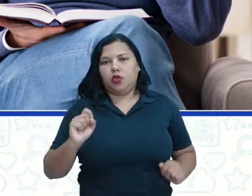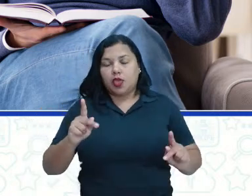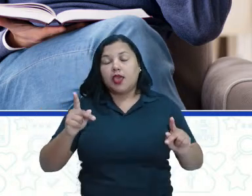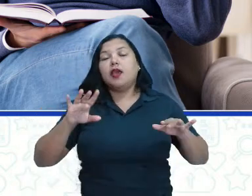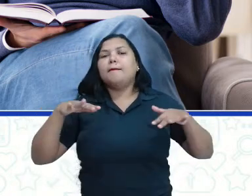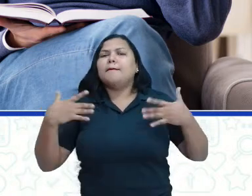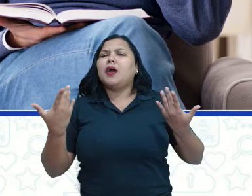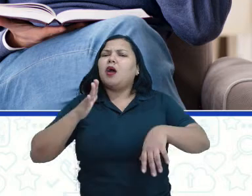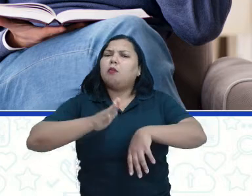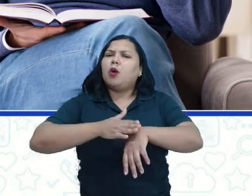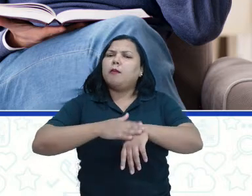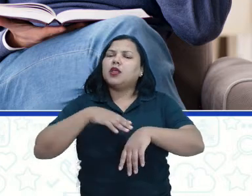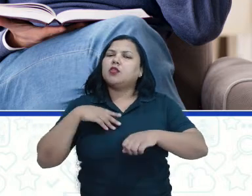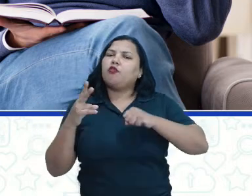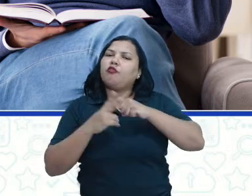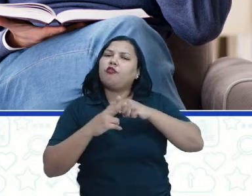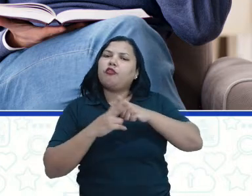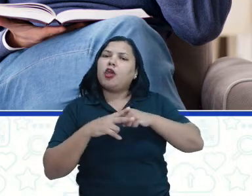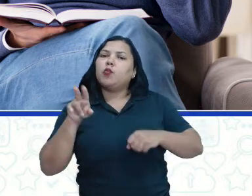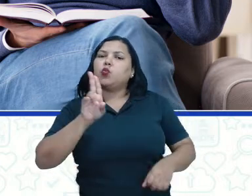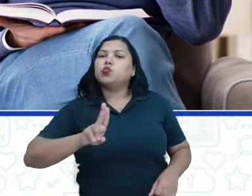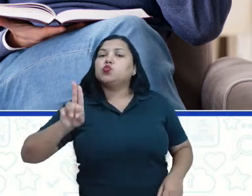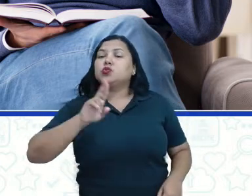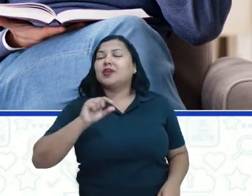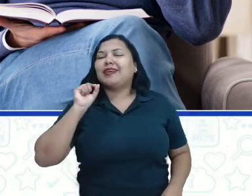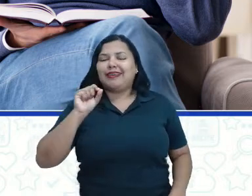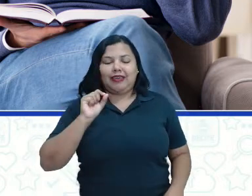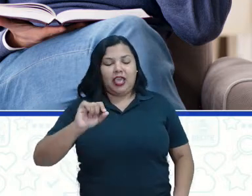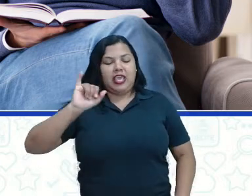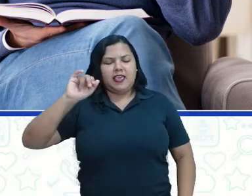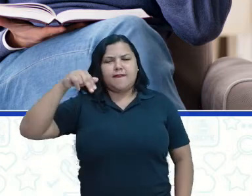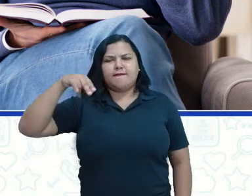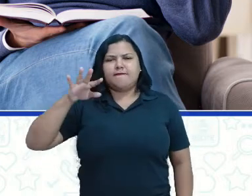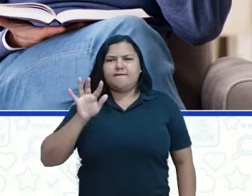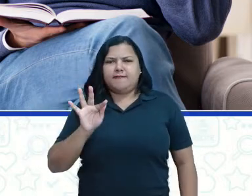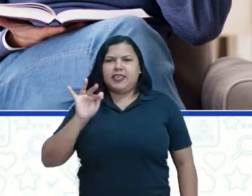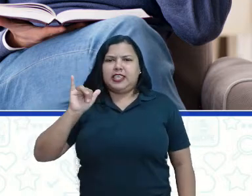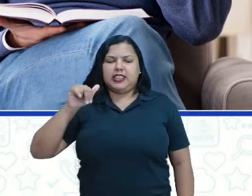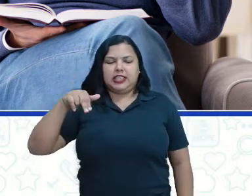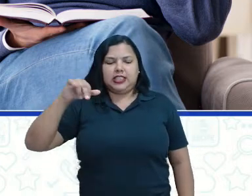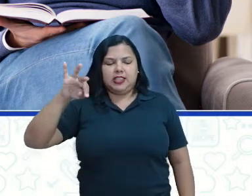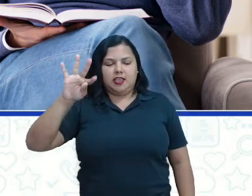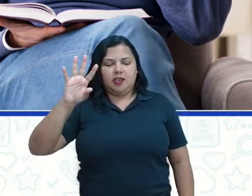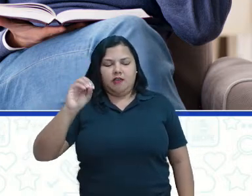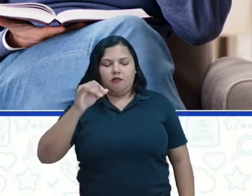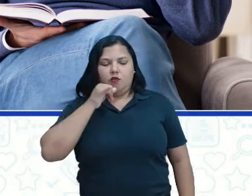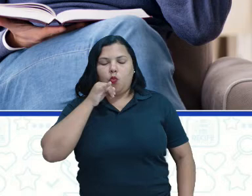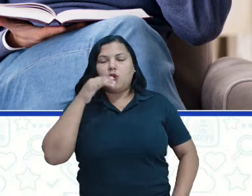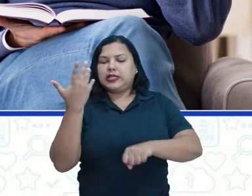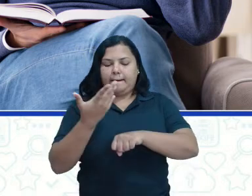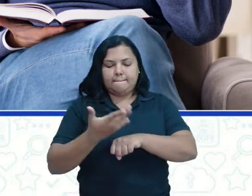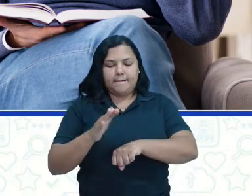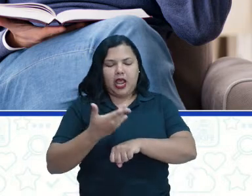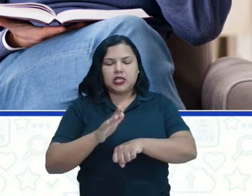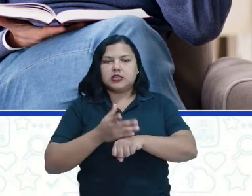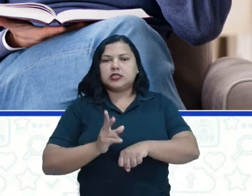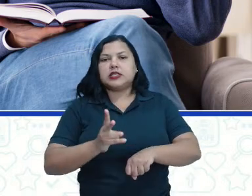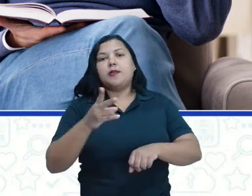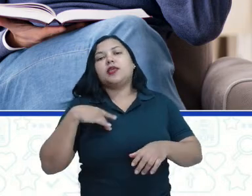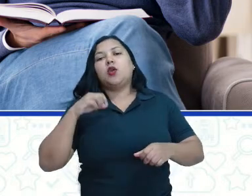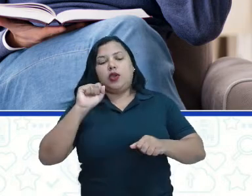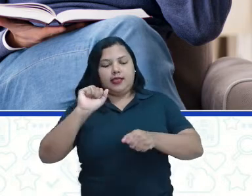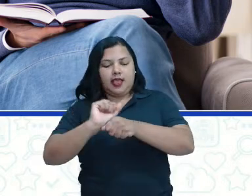situações em que o verbo está sendo usado no infinitivo, e essa posição definitiva é uma posição adjetivada, ou seja,